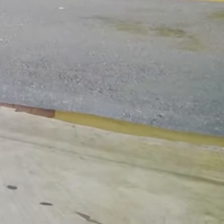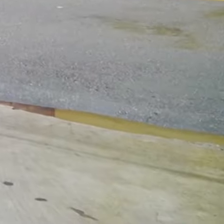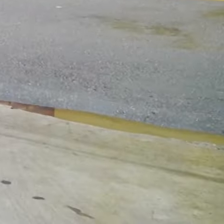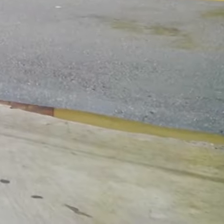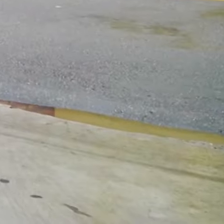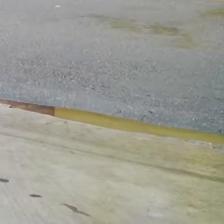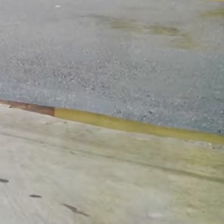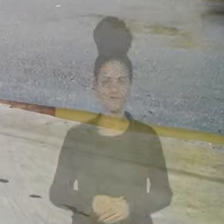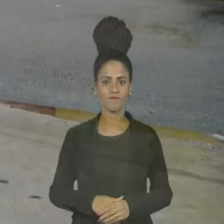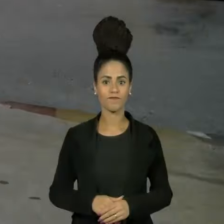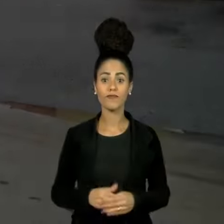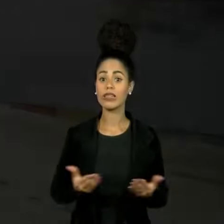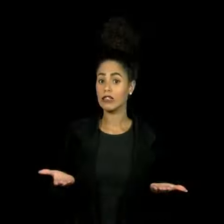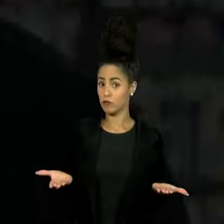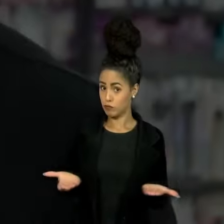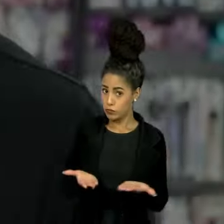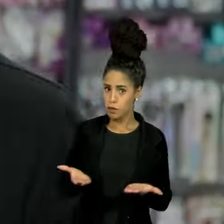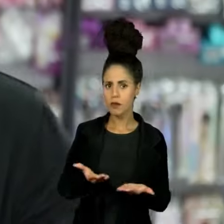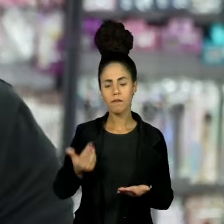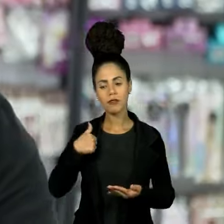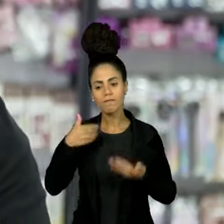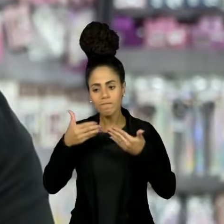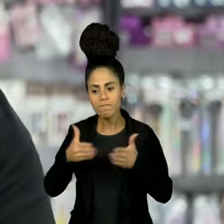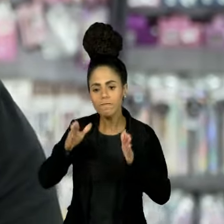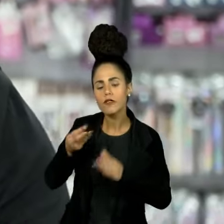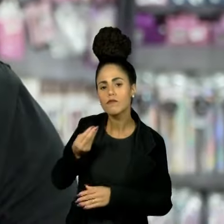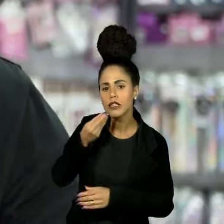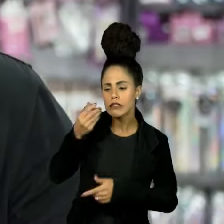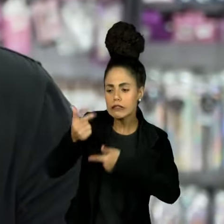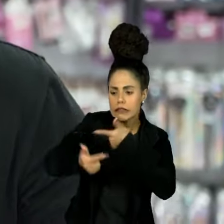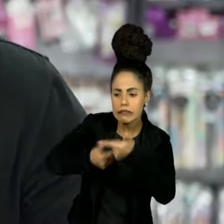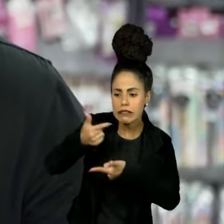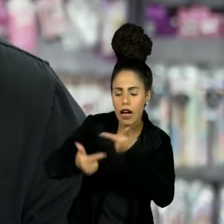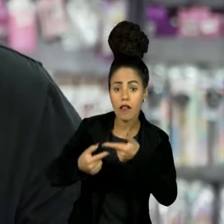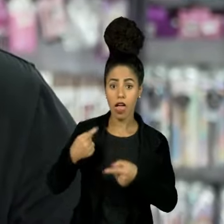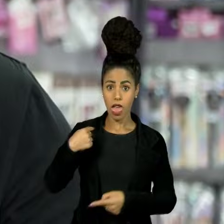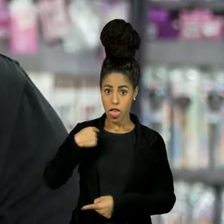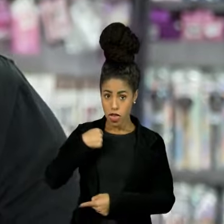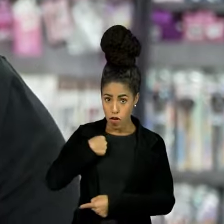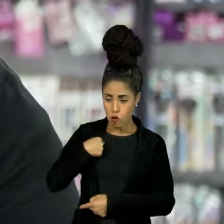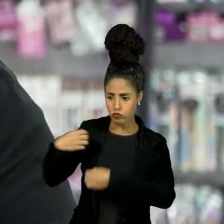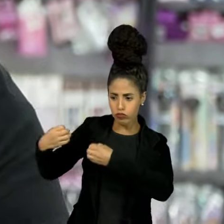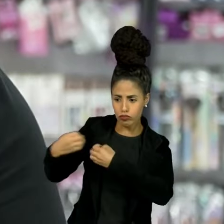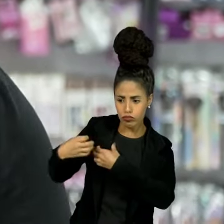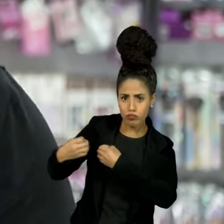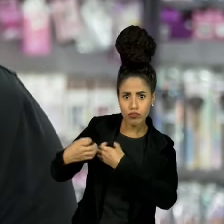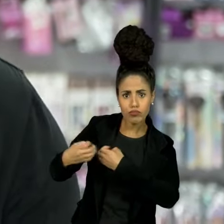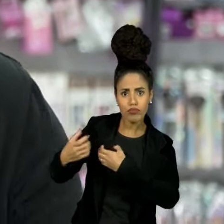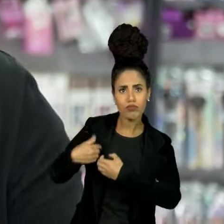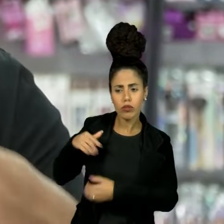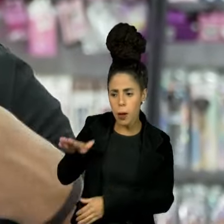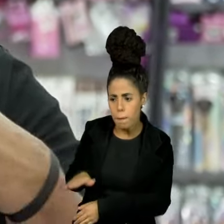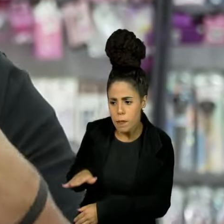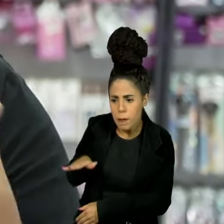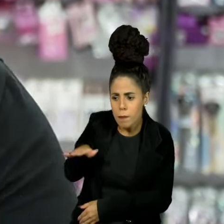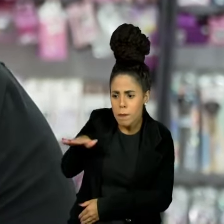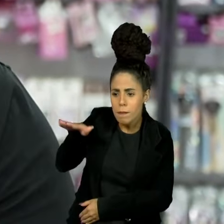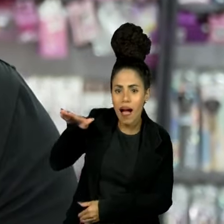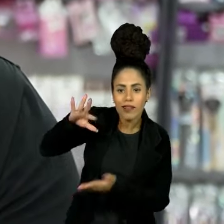Para mim, abrir um negócio nunca foi difícil, porque eu fui criado dentro de uma oficina de costura.